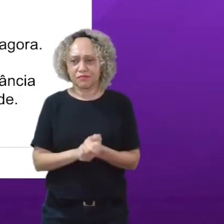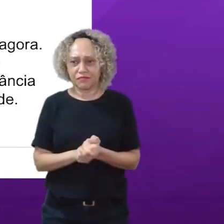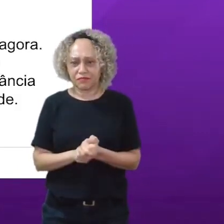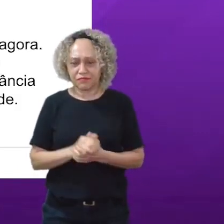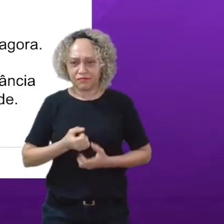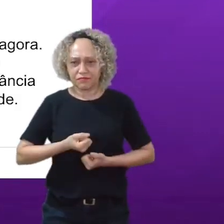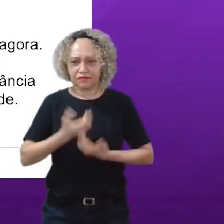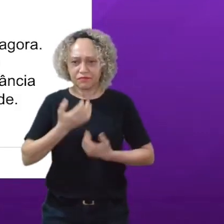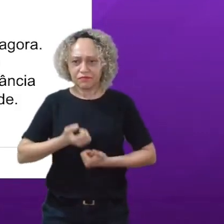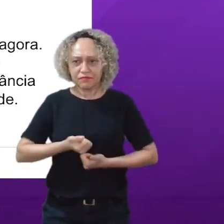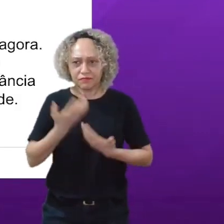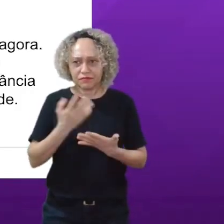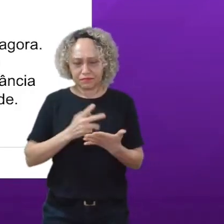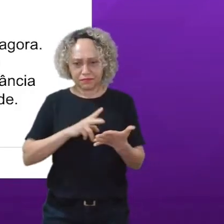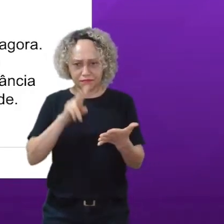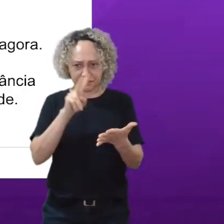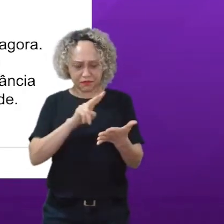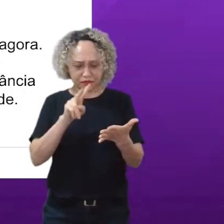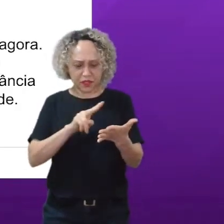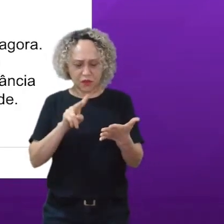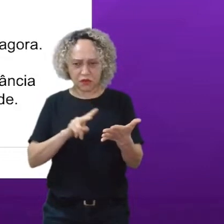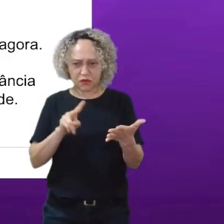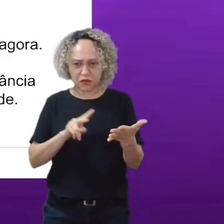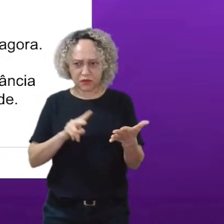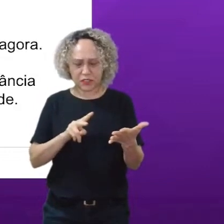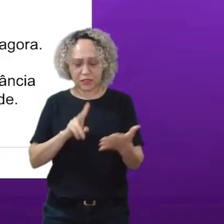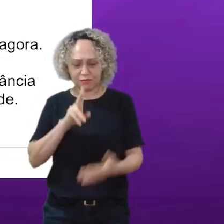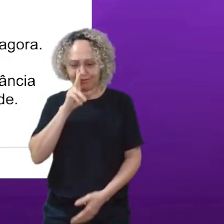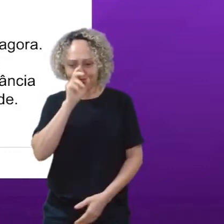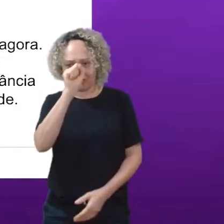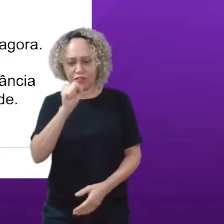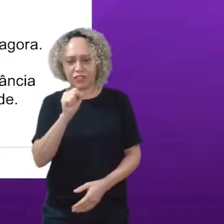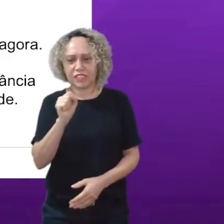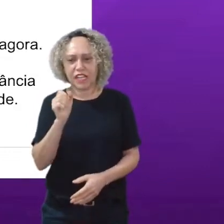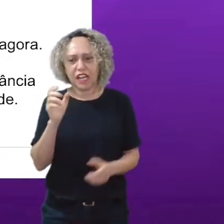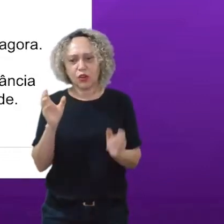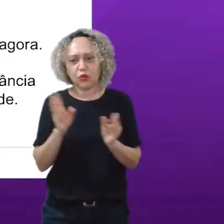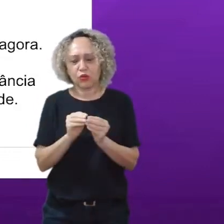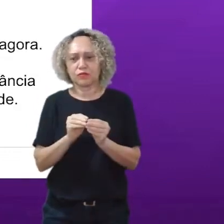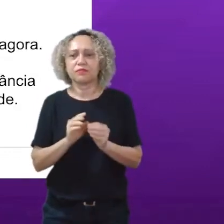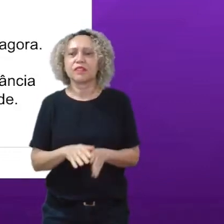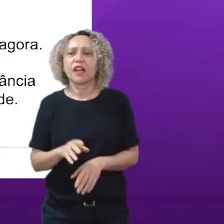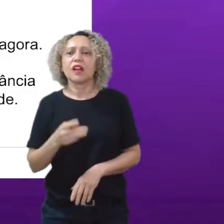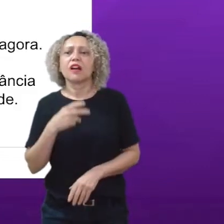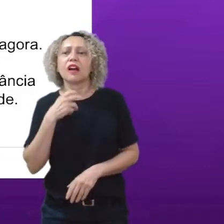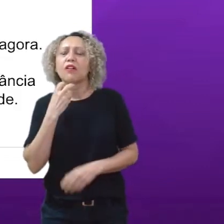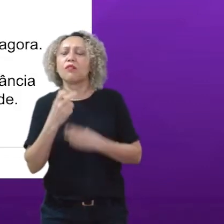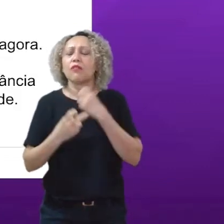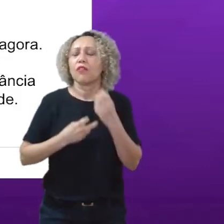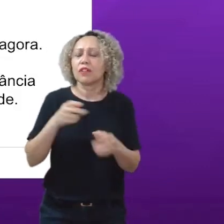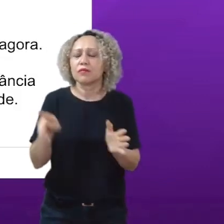E ele, né, vou lê-lo porque ele é breve e muito forte. Vozes mulheres. A voz da minha